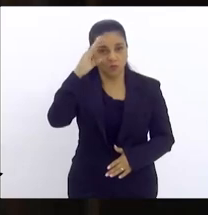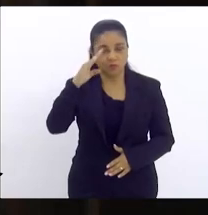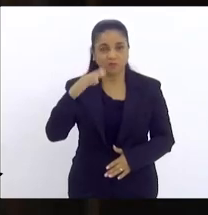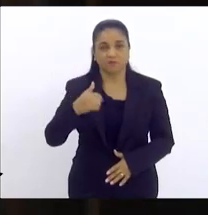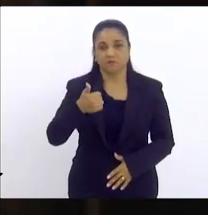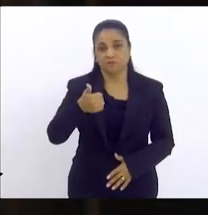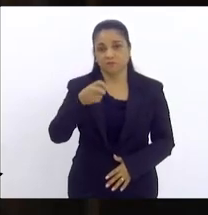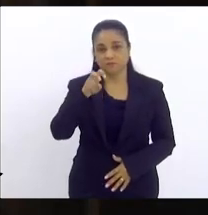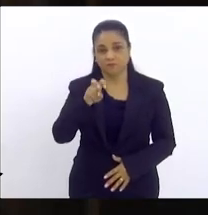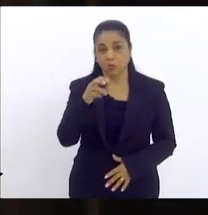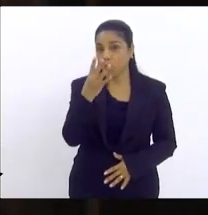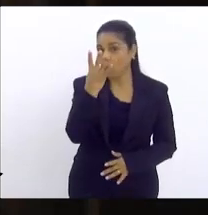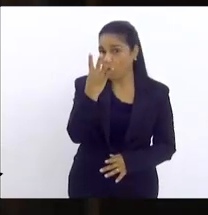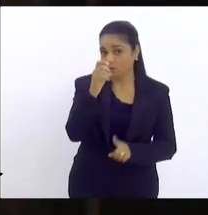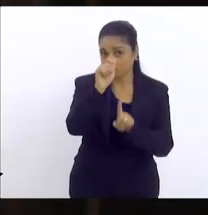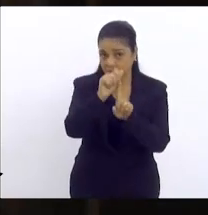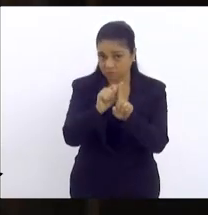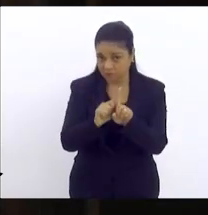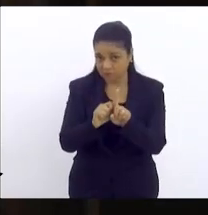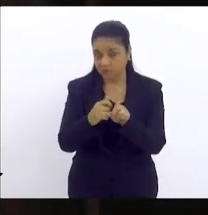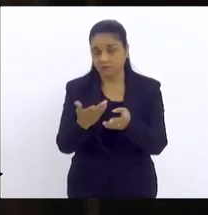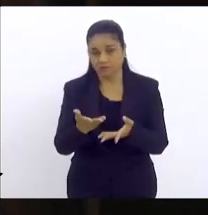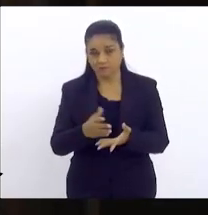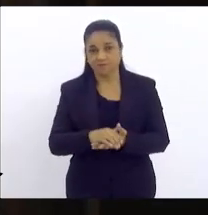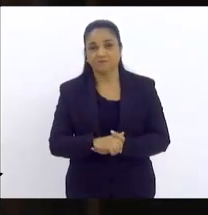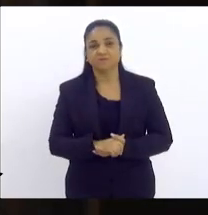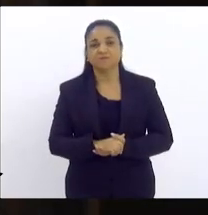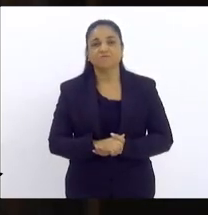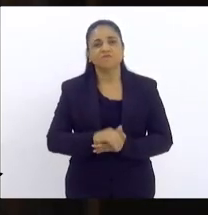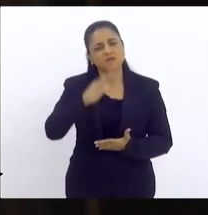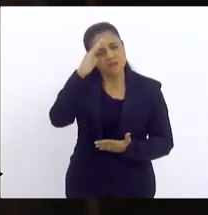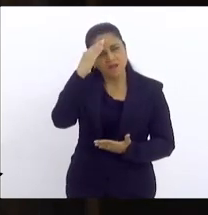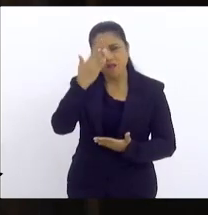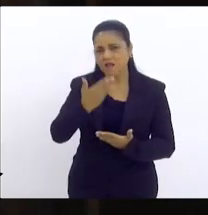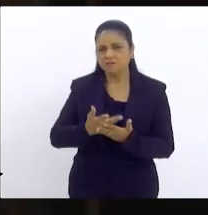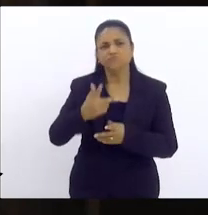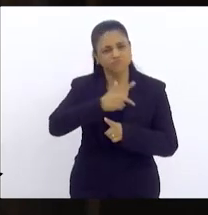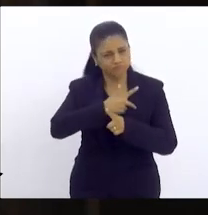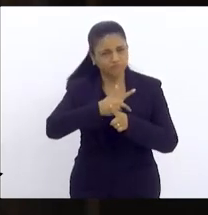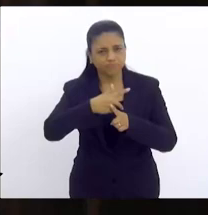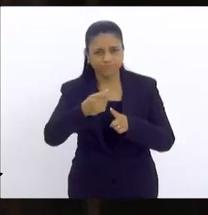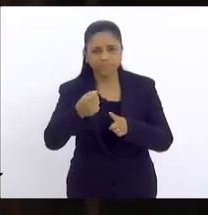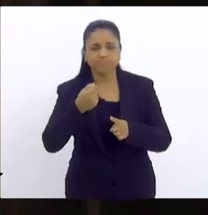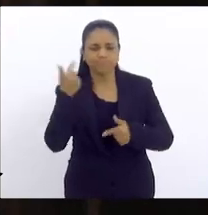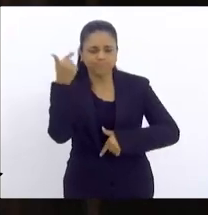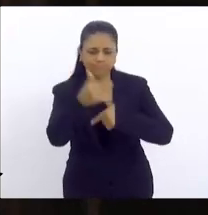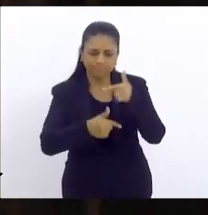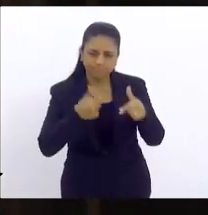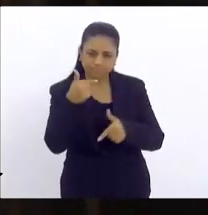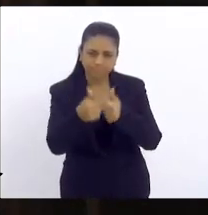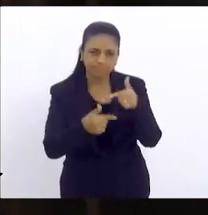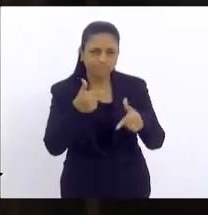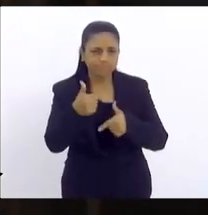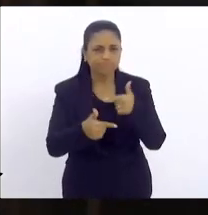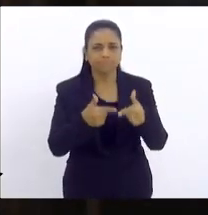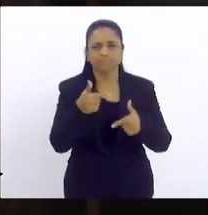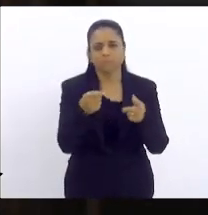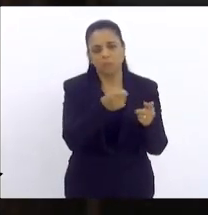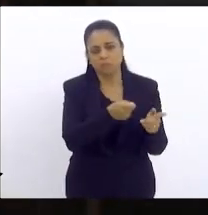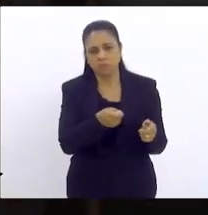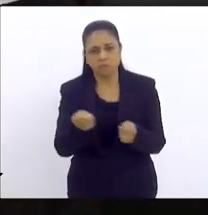meses e eu acredito que a gente vem sendo vitorioso nas nossas batalhas diárias